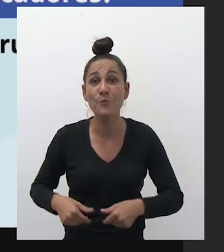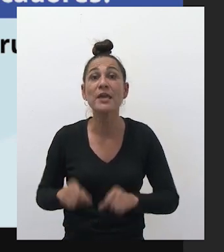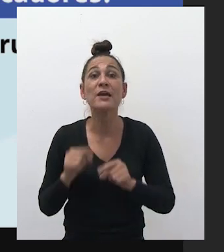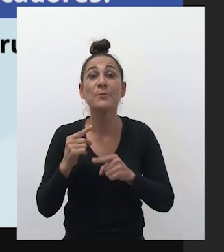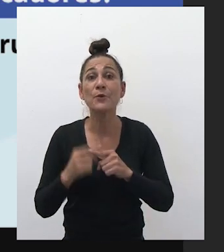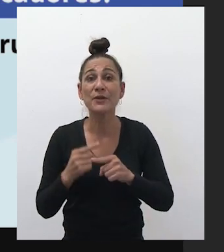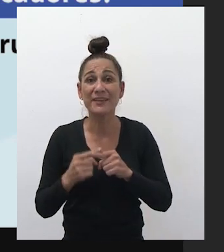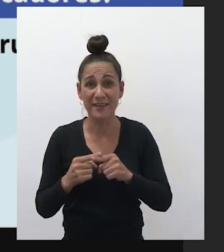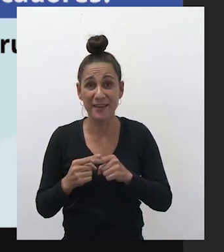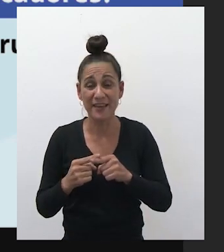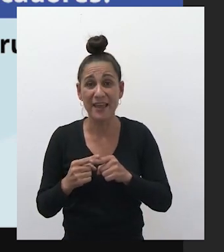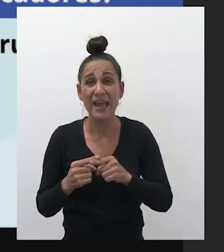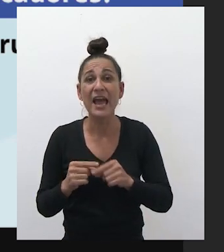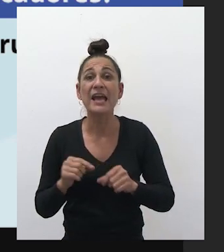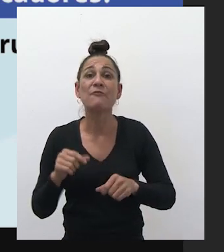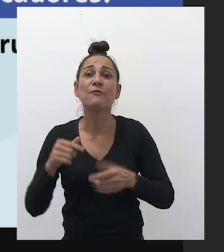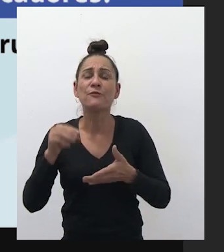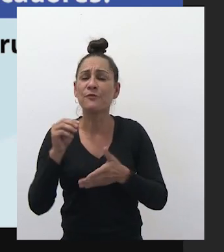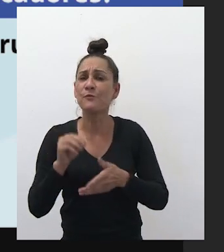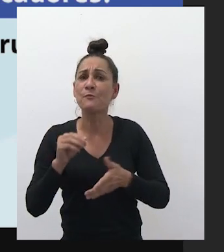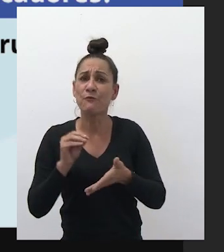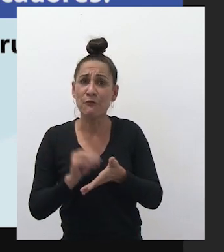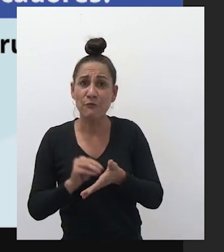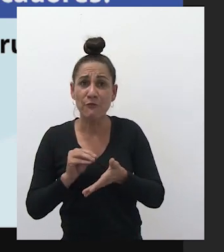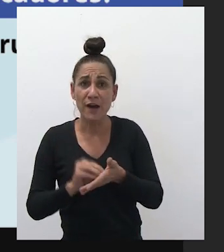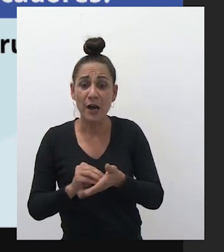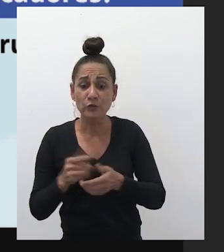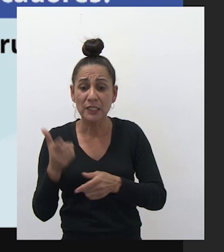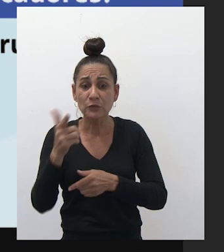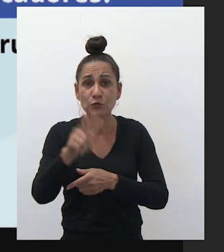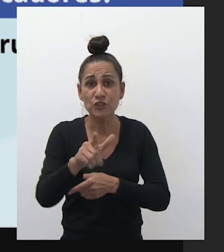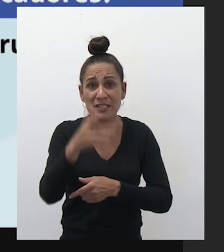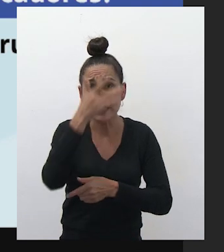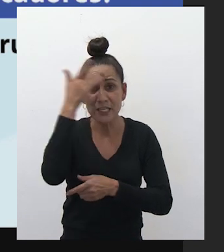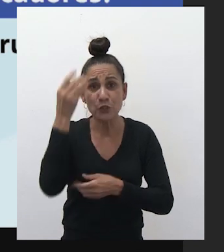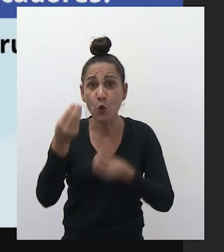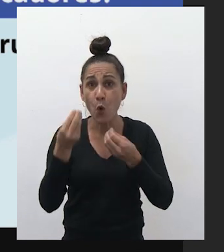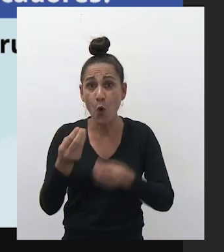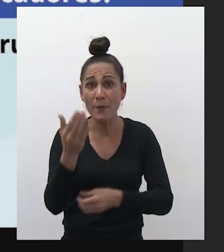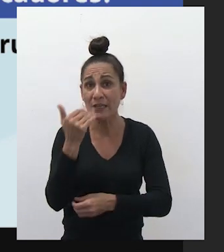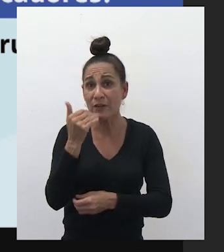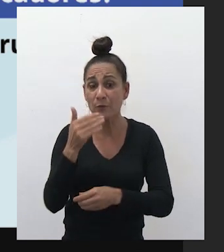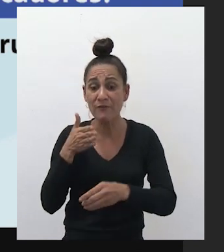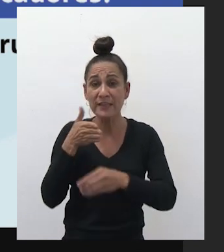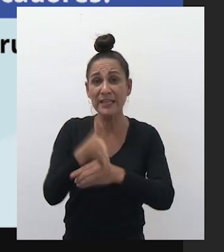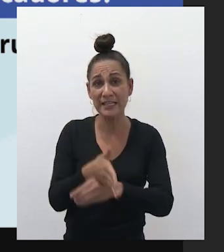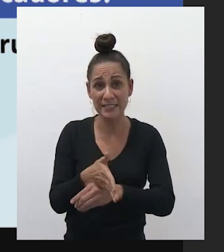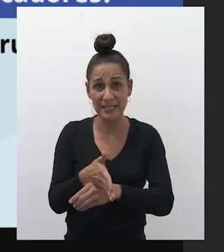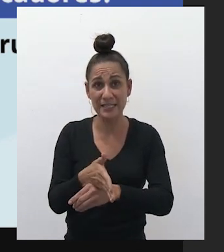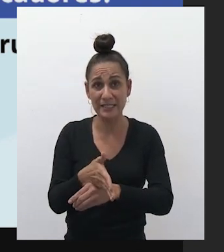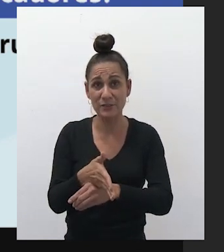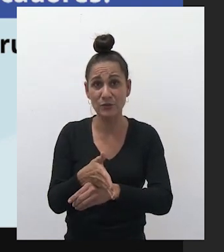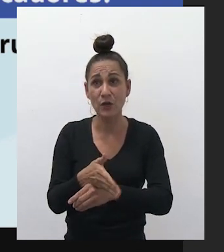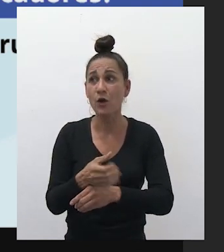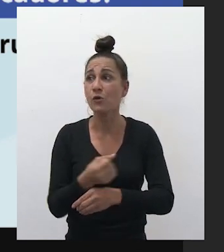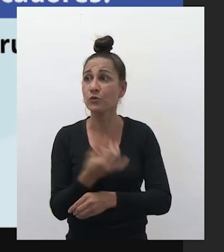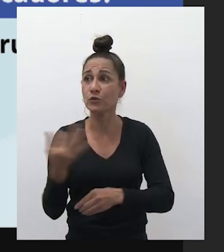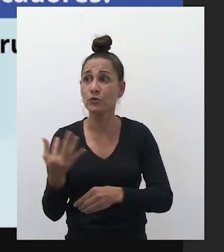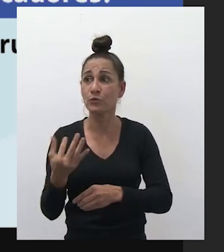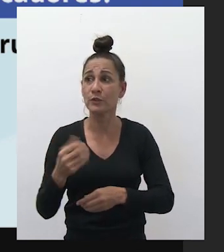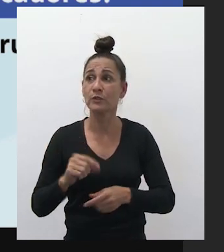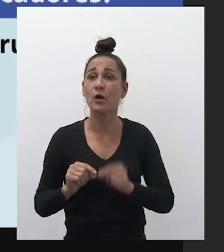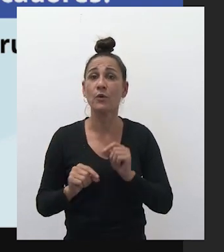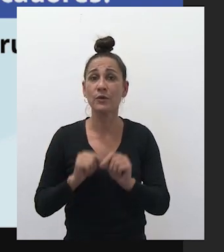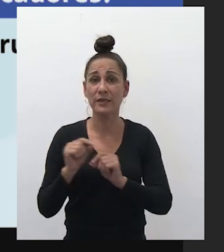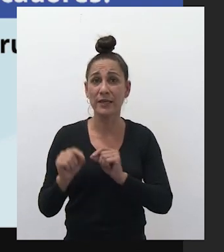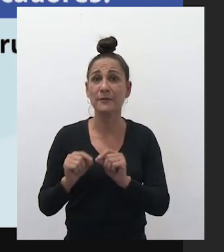incerteza de que vai conseguir fazer a próxima refeição, de que a pessoa vai ter acesso aí ao número mínimo de refeições